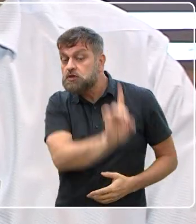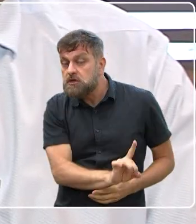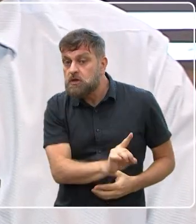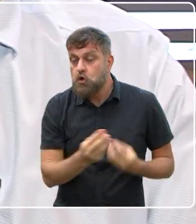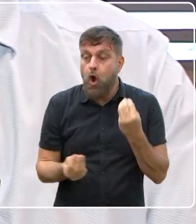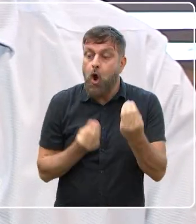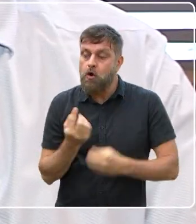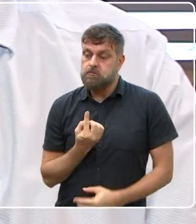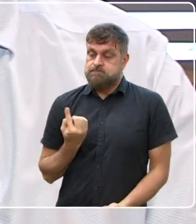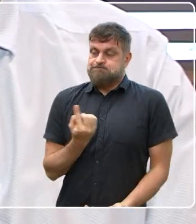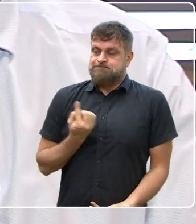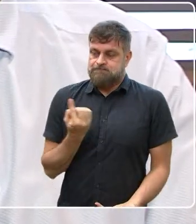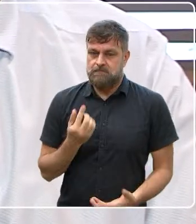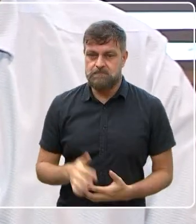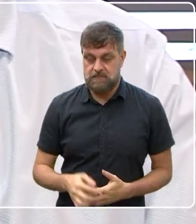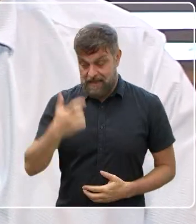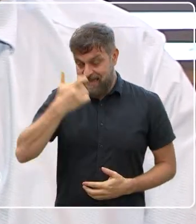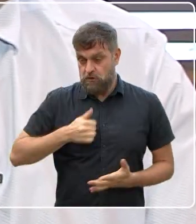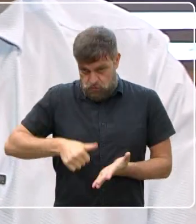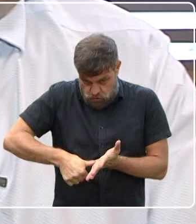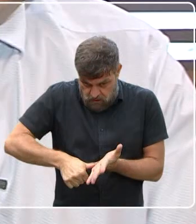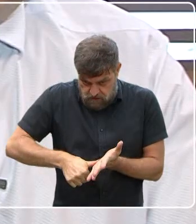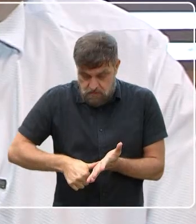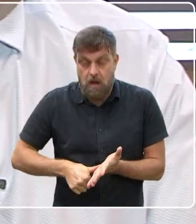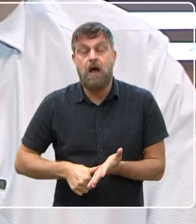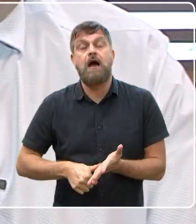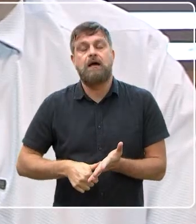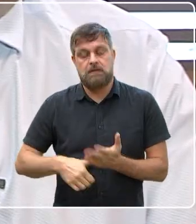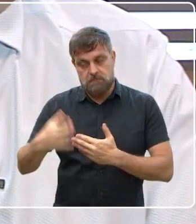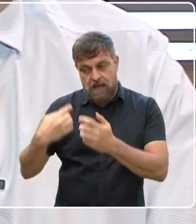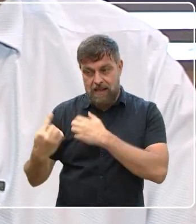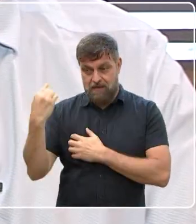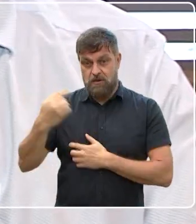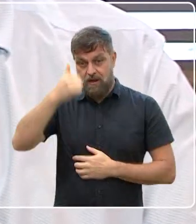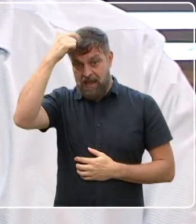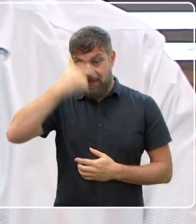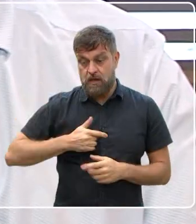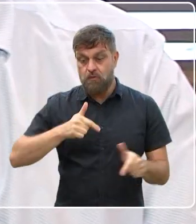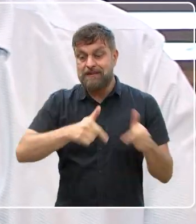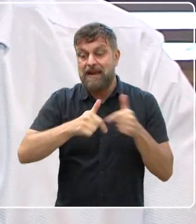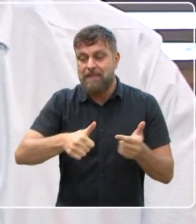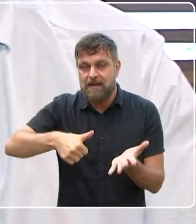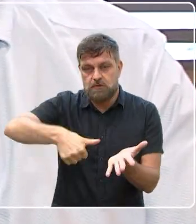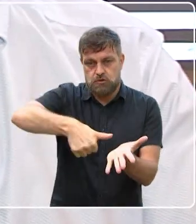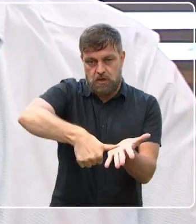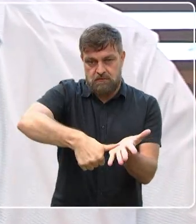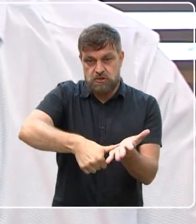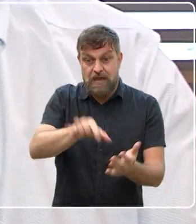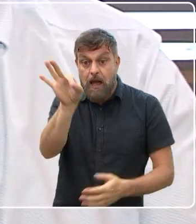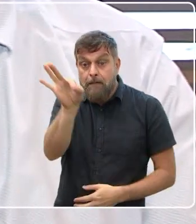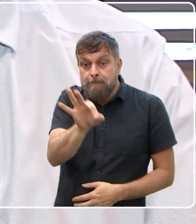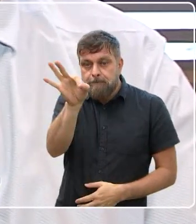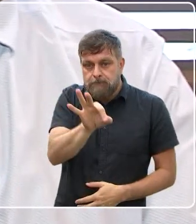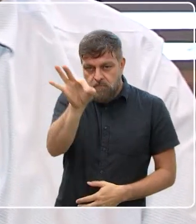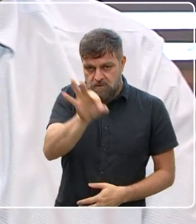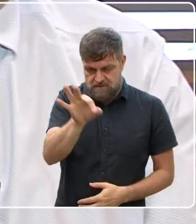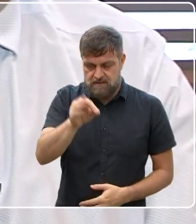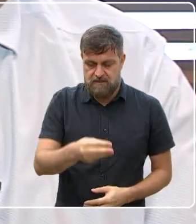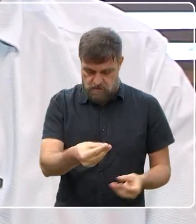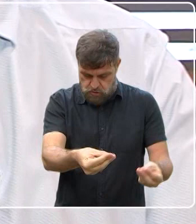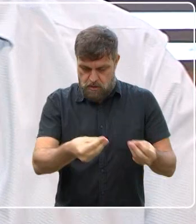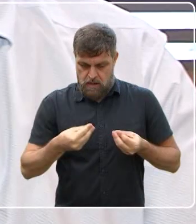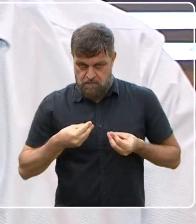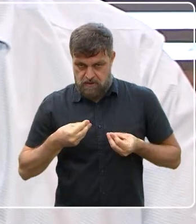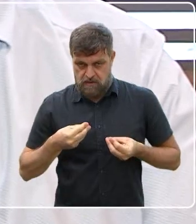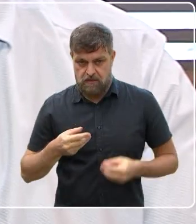isso? O que envolve ser sócio? Ser sócio, é. Naquela época, eu era sócio de serviço. Então, tinha uma porcentagem de serviço dentro de